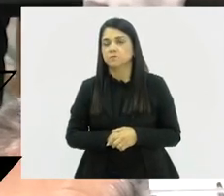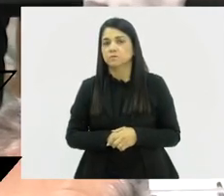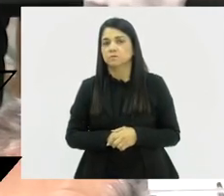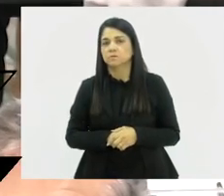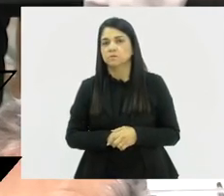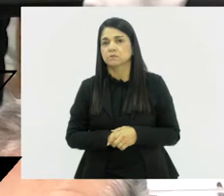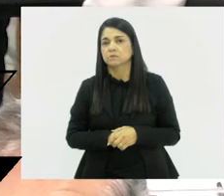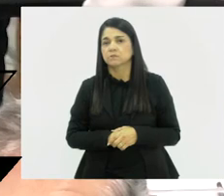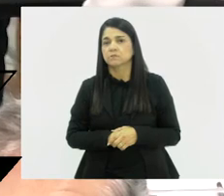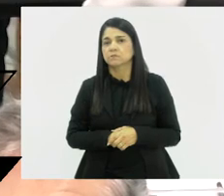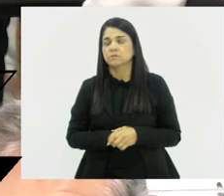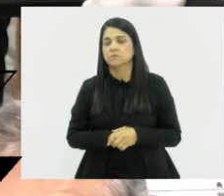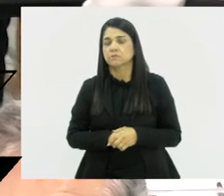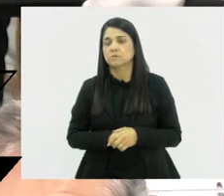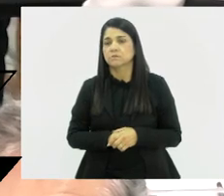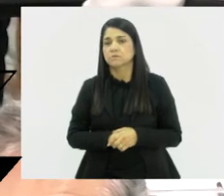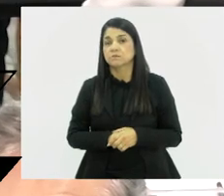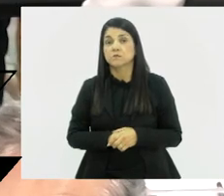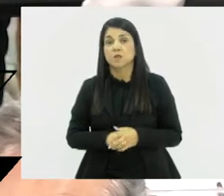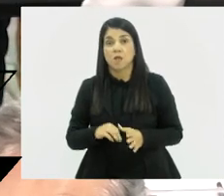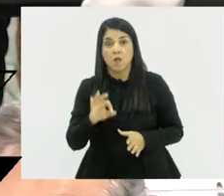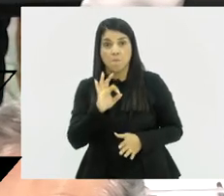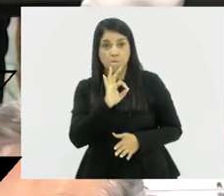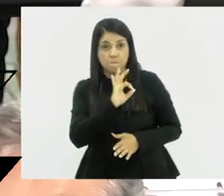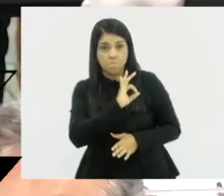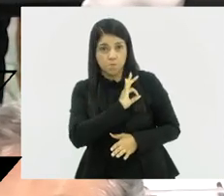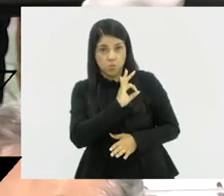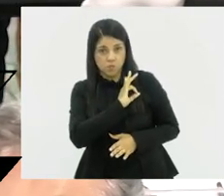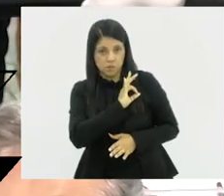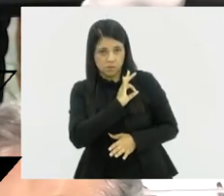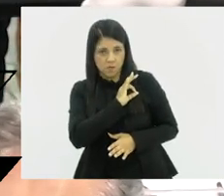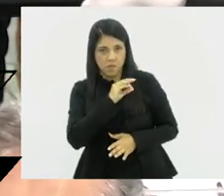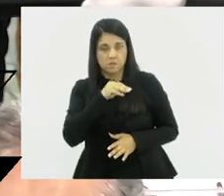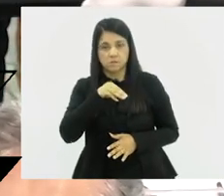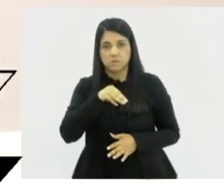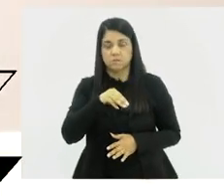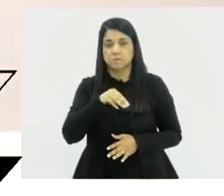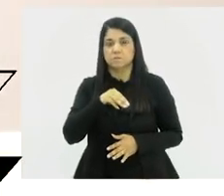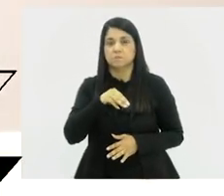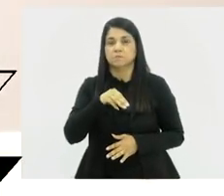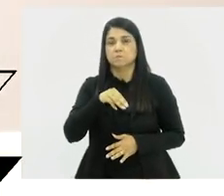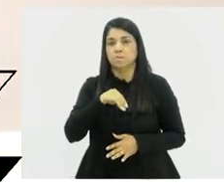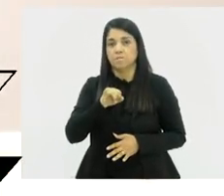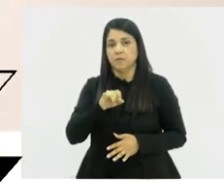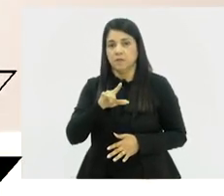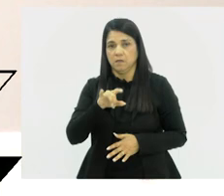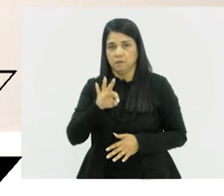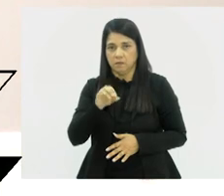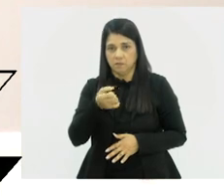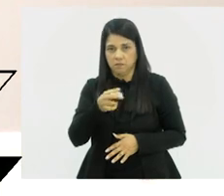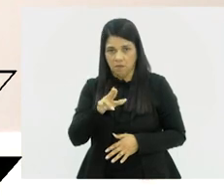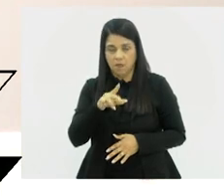Forças policiais, PMs, que, claro, tem várias outras atribuições, várias